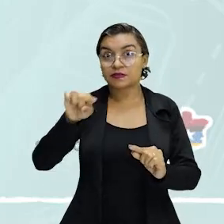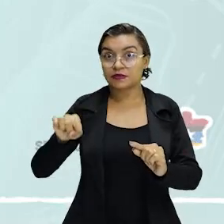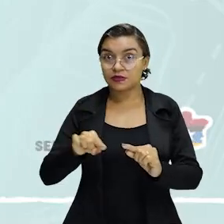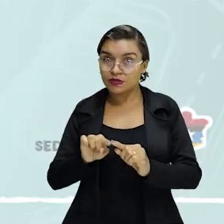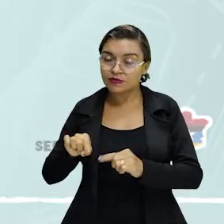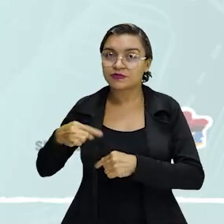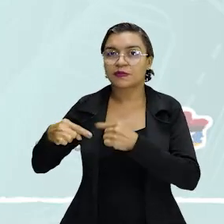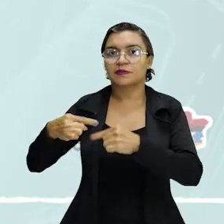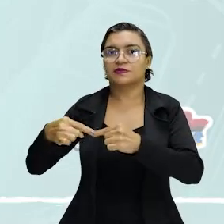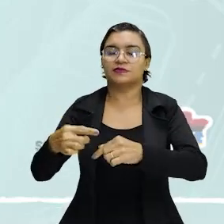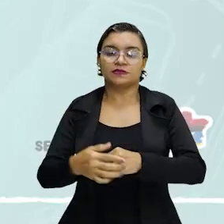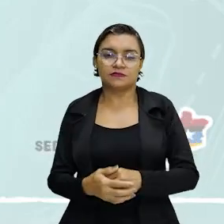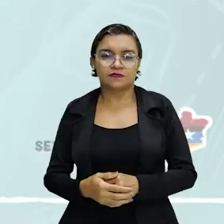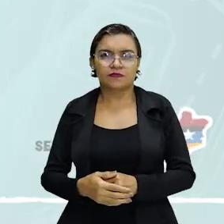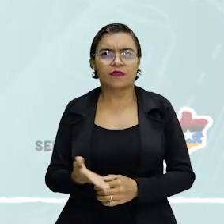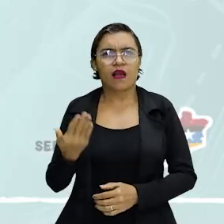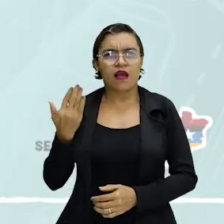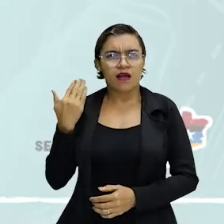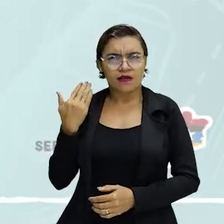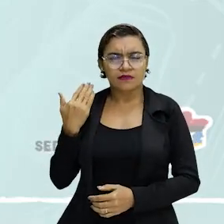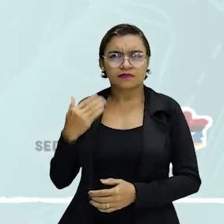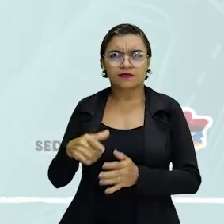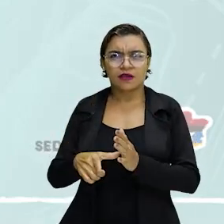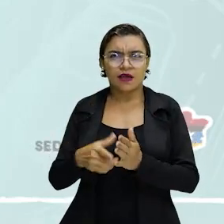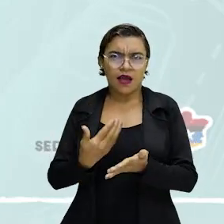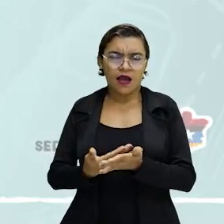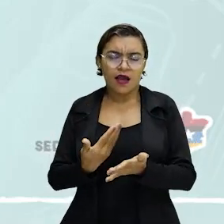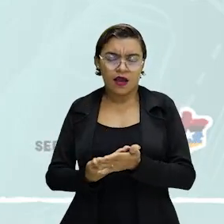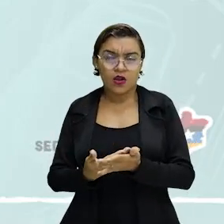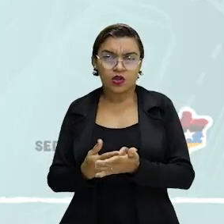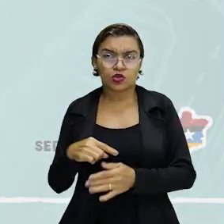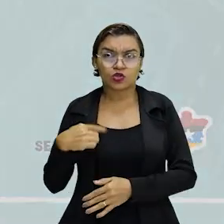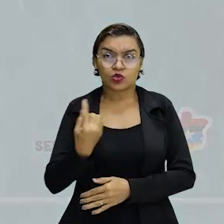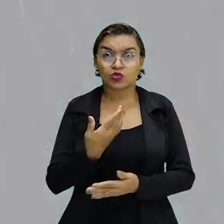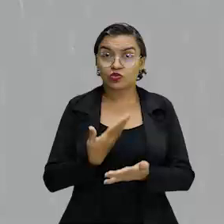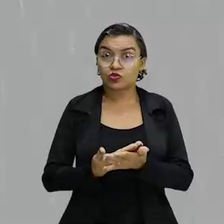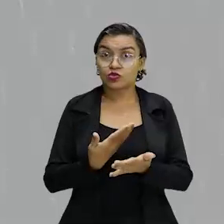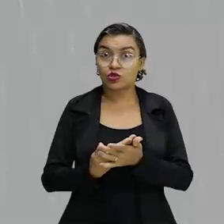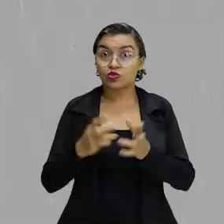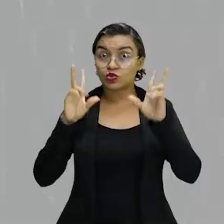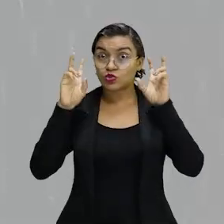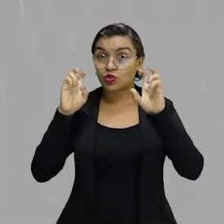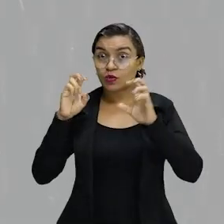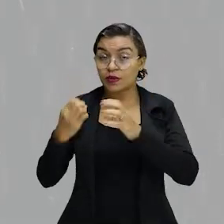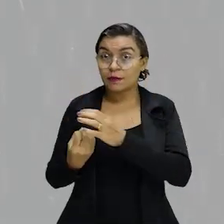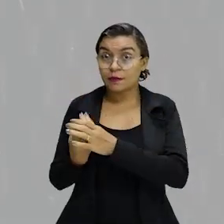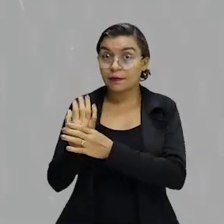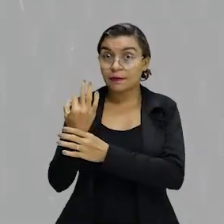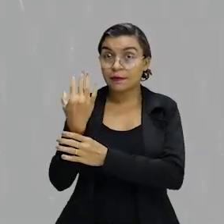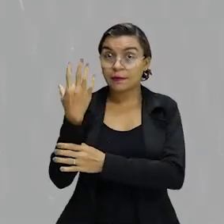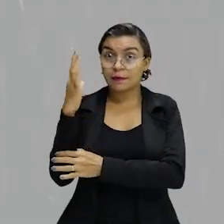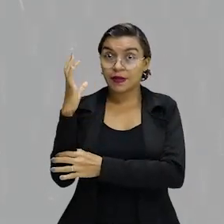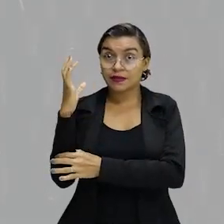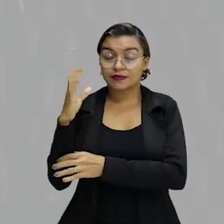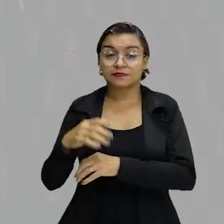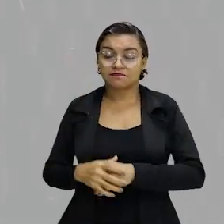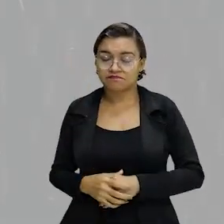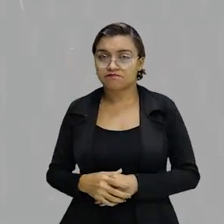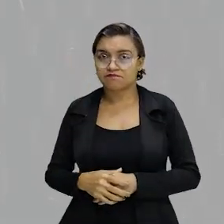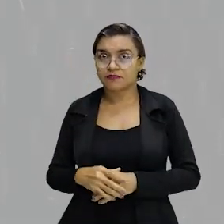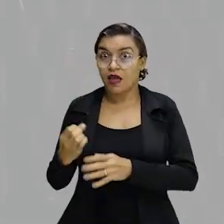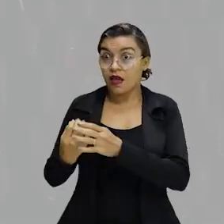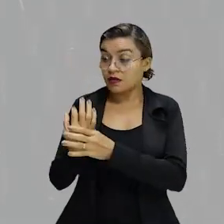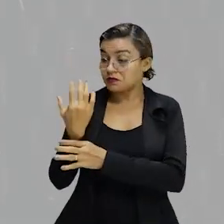aulas anteriores, nós estávamos estudando sobre as plantas. E eu gostaria que vocês lembrassem que as plantas